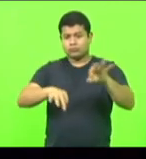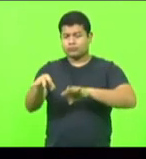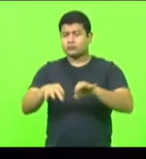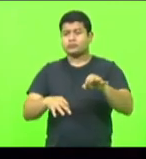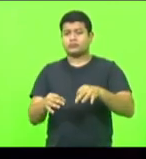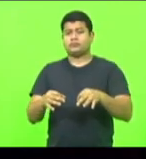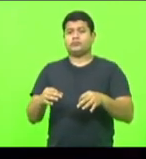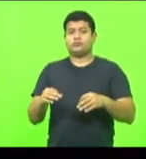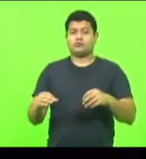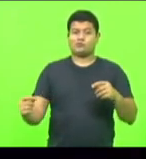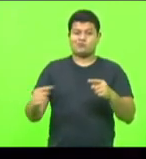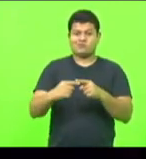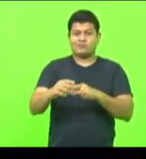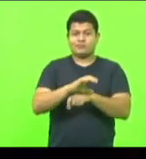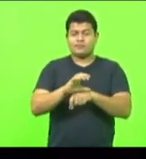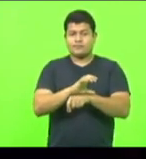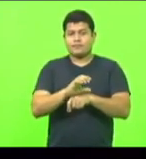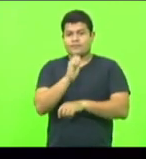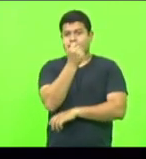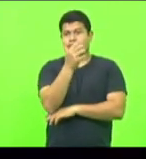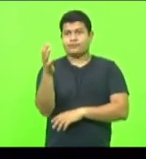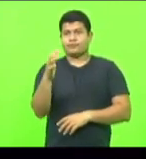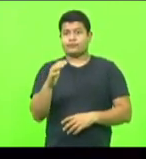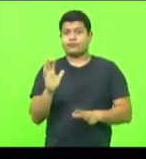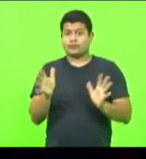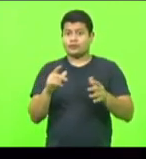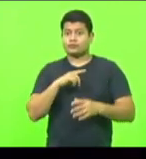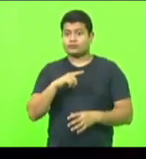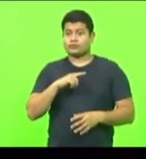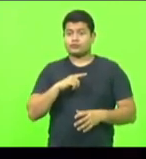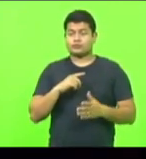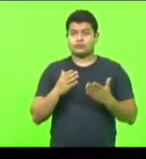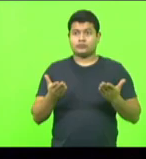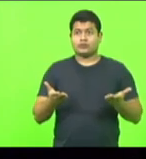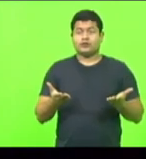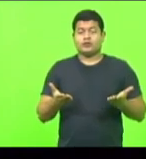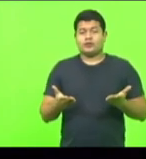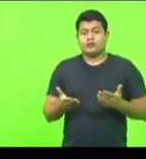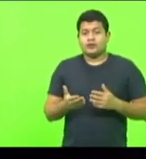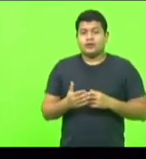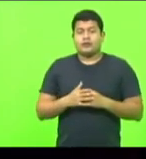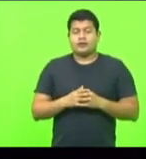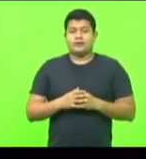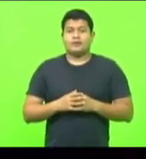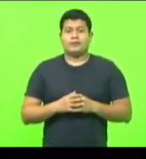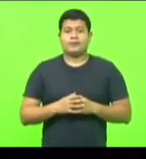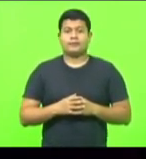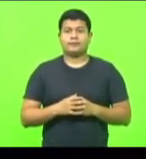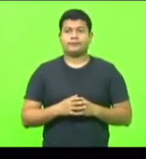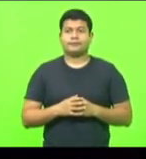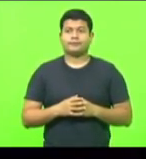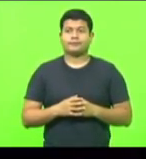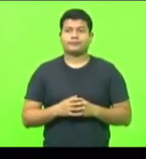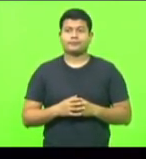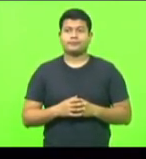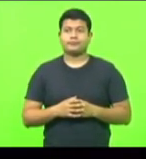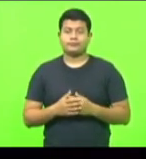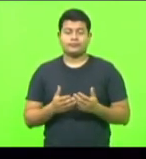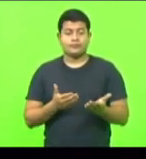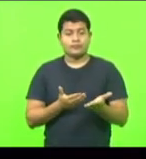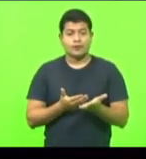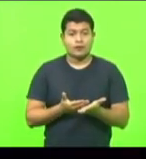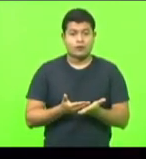ao Código Ambiental, já que há a previsão, houve a previsão quando